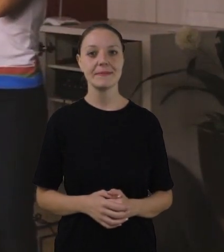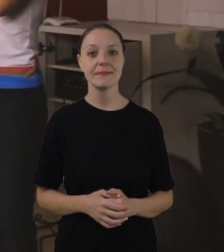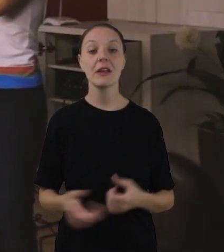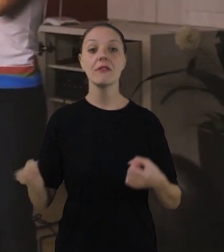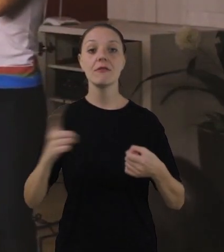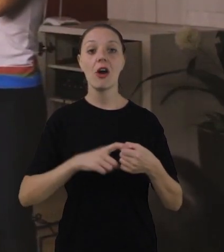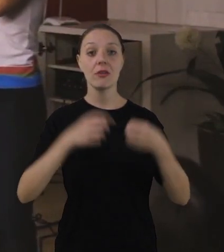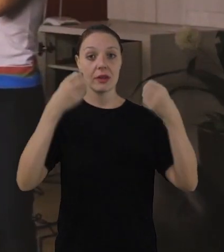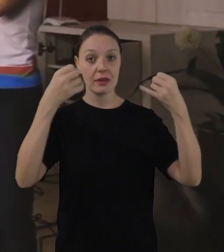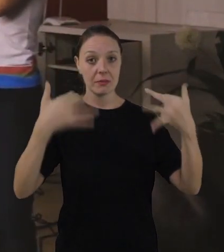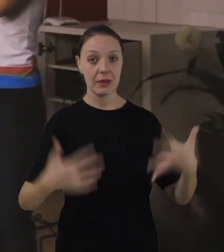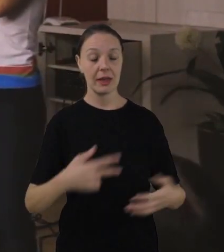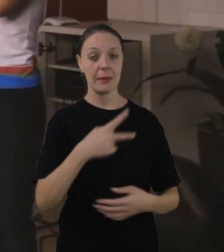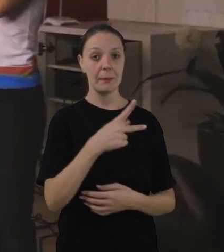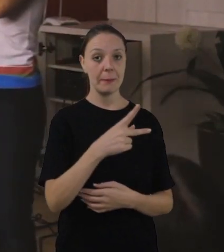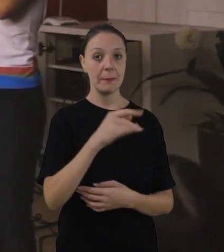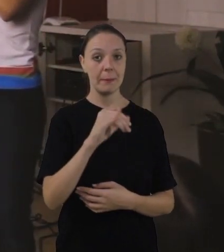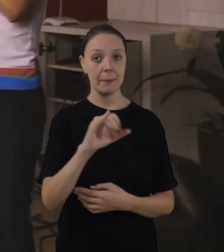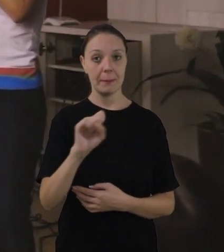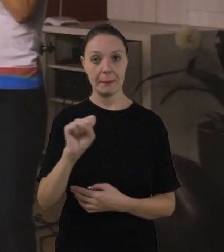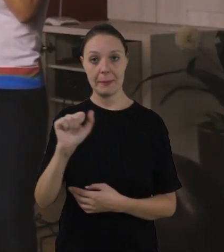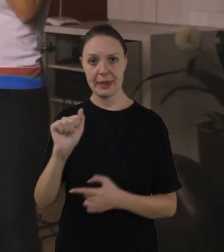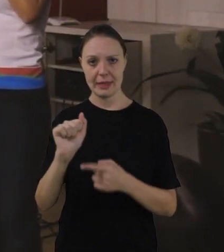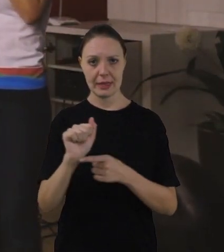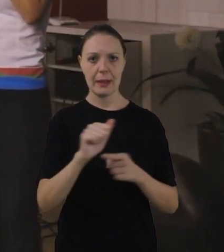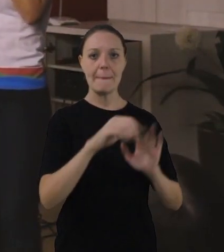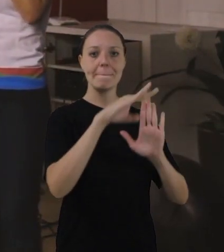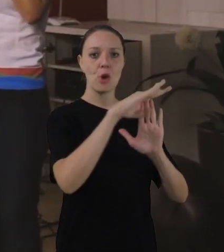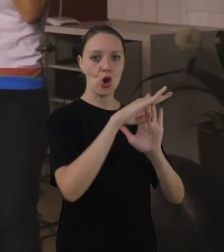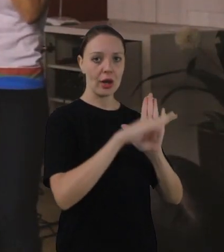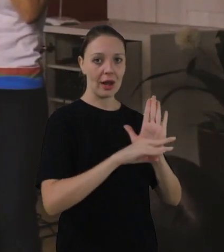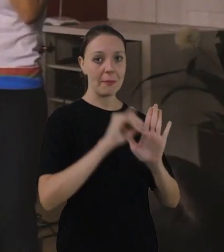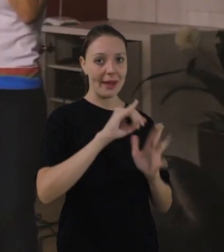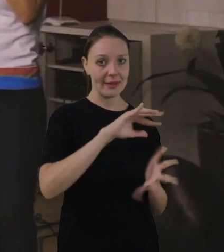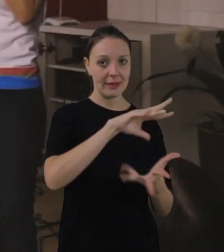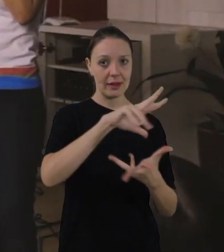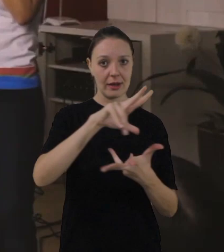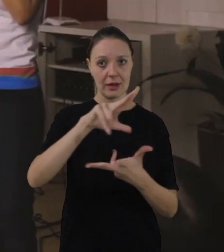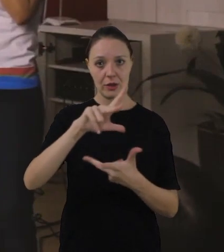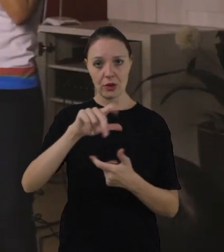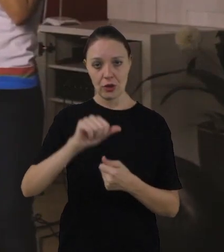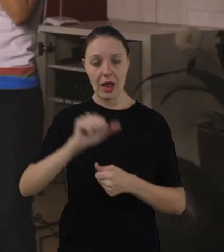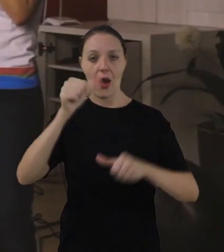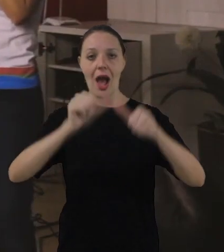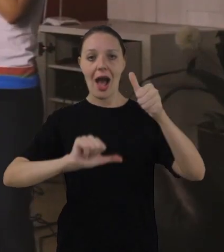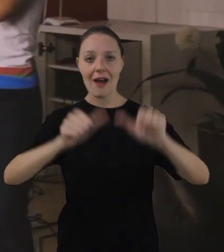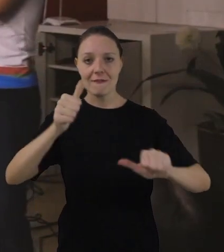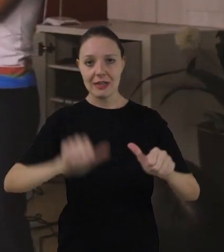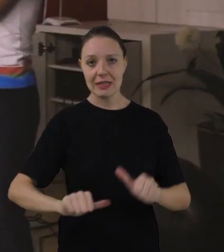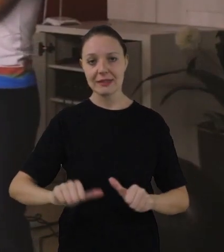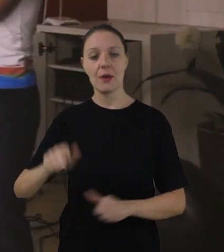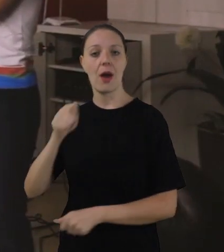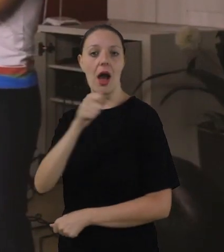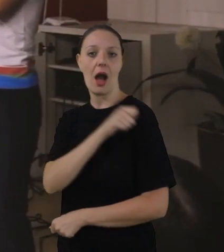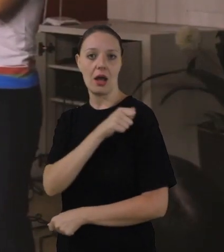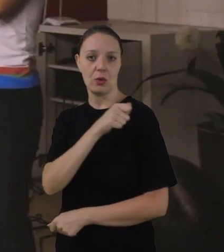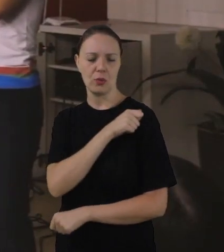o Programa Internacional de Avaliação de Estudantes. Ele é aplicado em vários países.